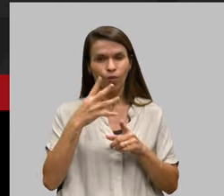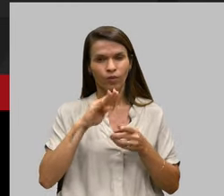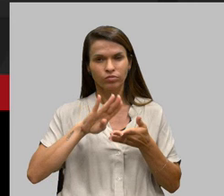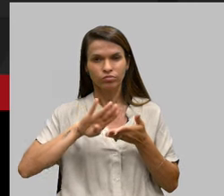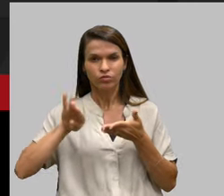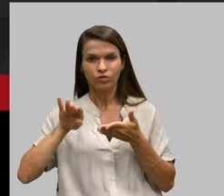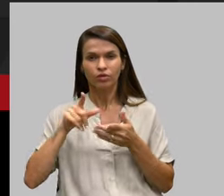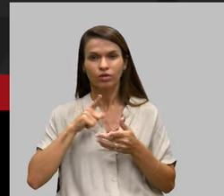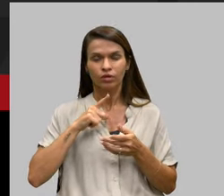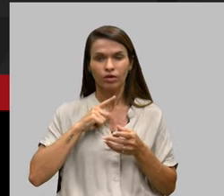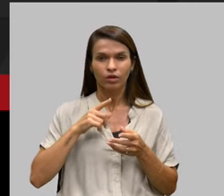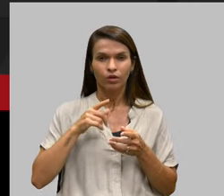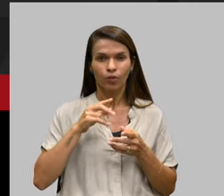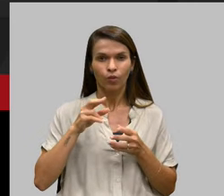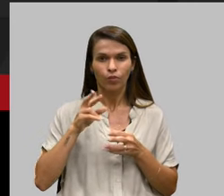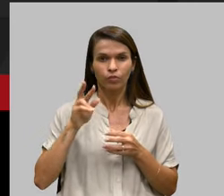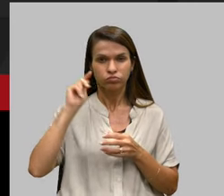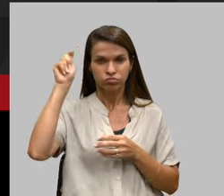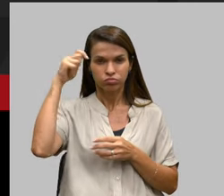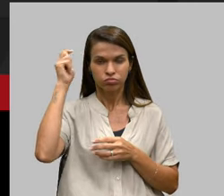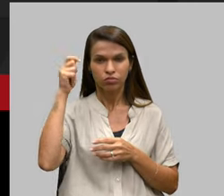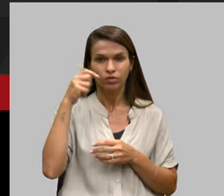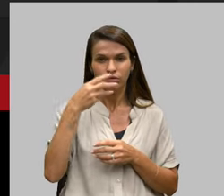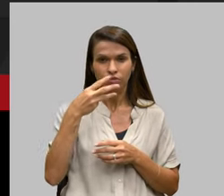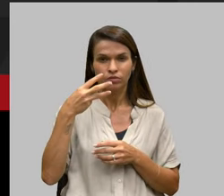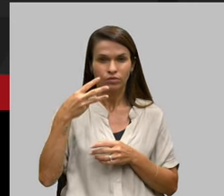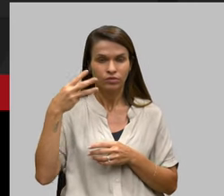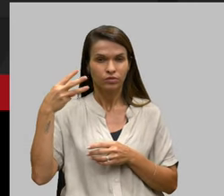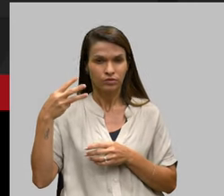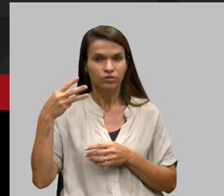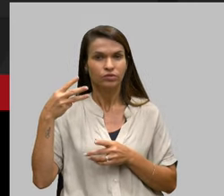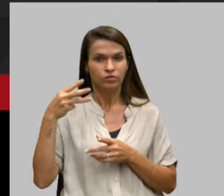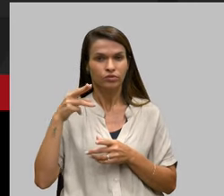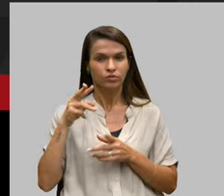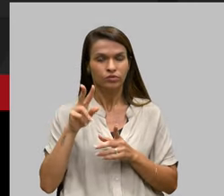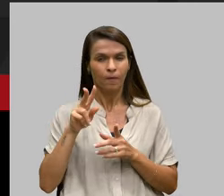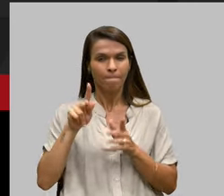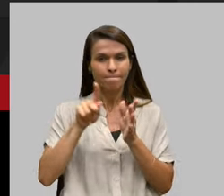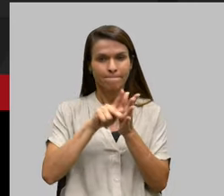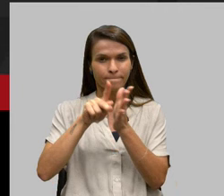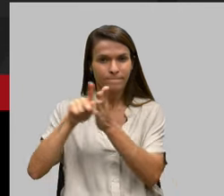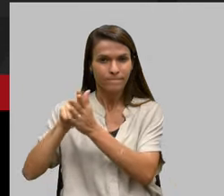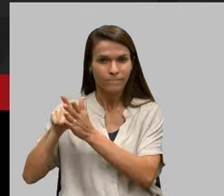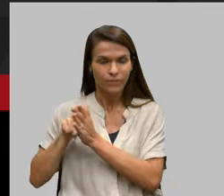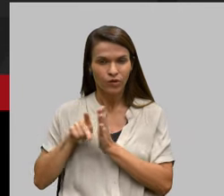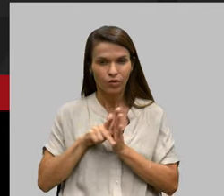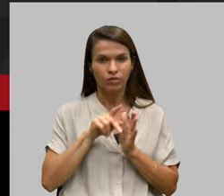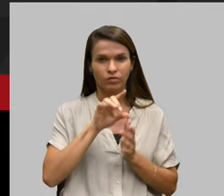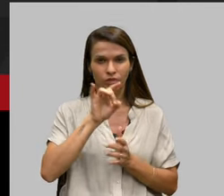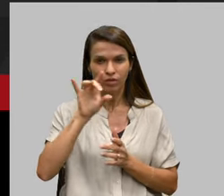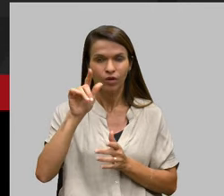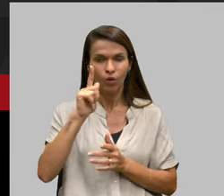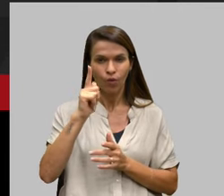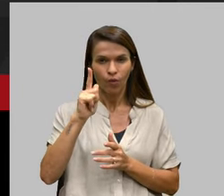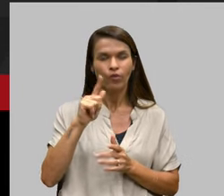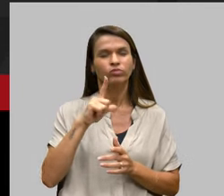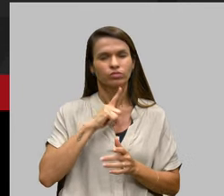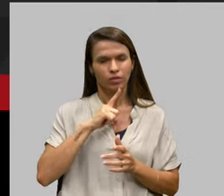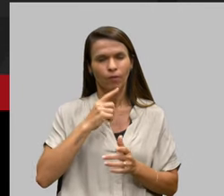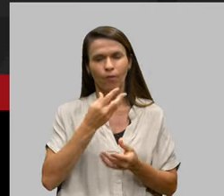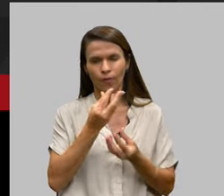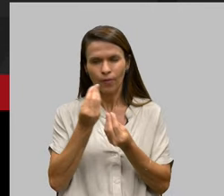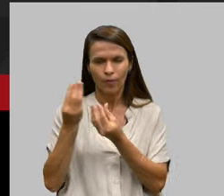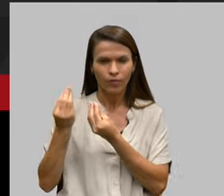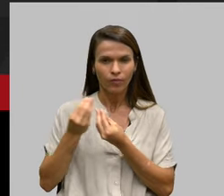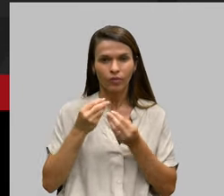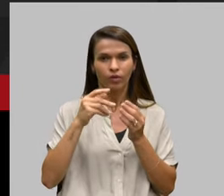Rio Grande do Sul 333 regimes próprios também o estado com muitos regimes próprios Goiás com muitos regimes próprios